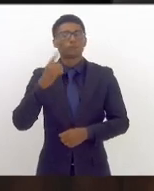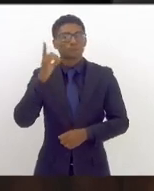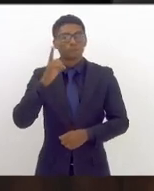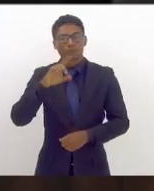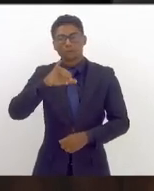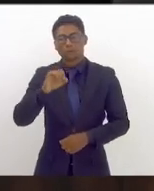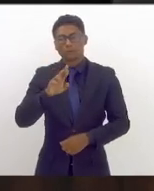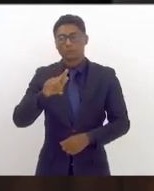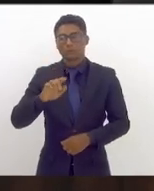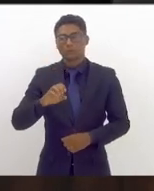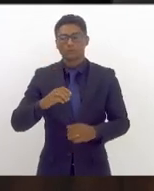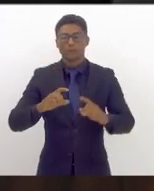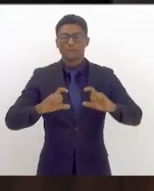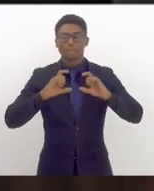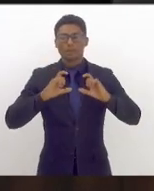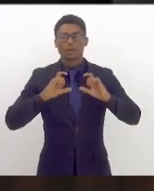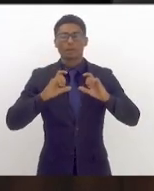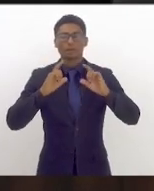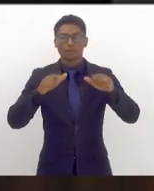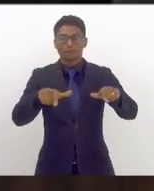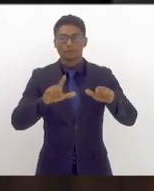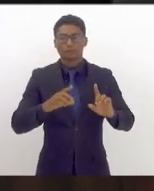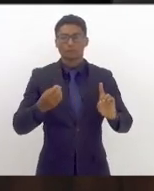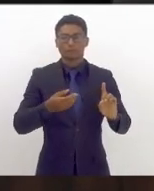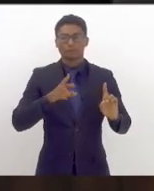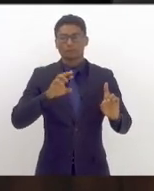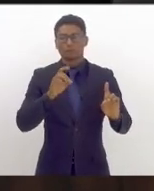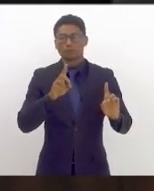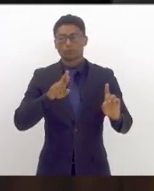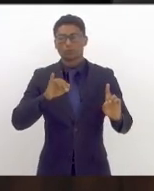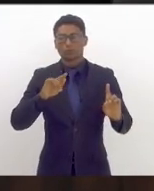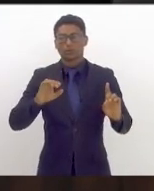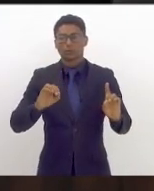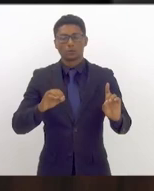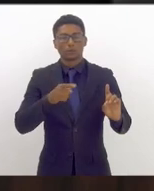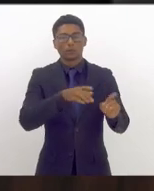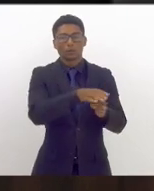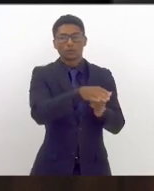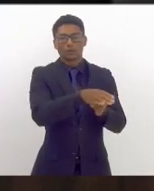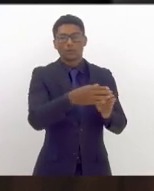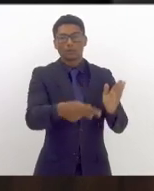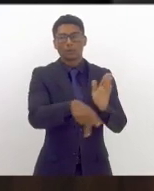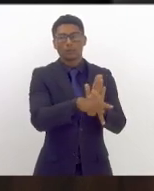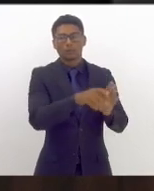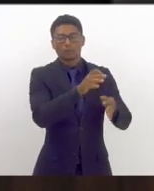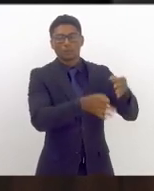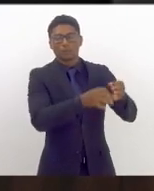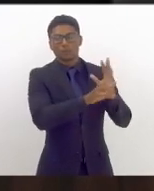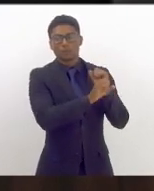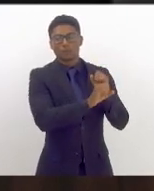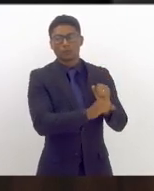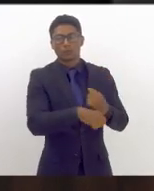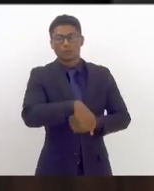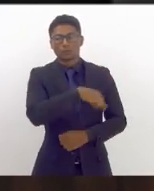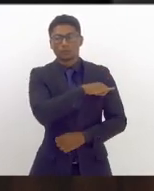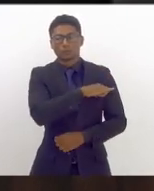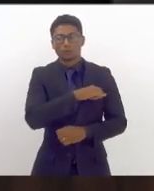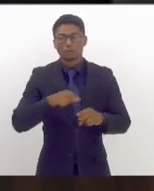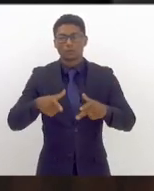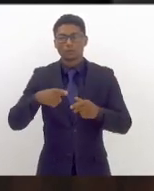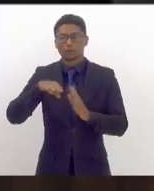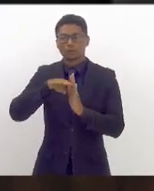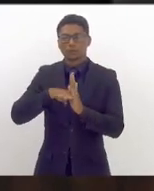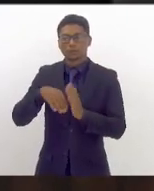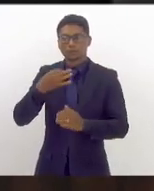Felipe consegue medalhas respectivo diploma ao Senhor Rodrigo Melo do Nascimento Conselheiro do tribunal contra os estados do Rio de Janeiro parecida comissão favorável